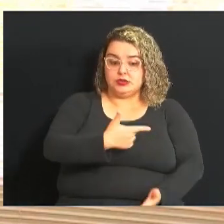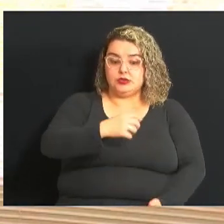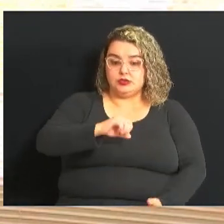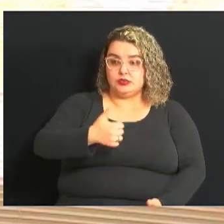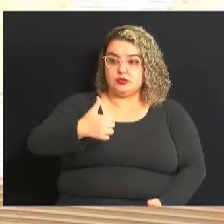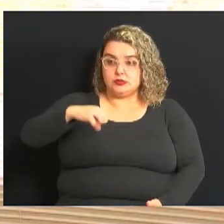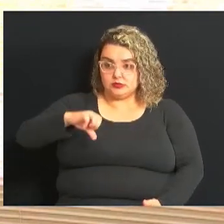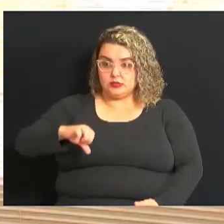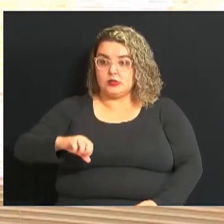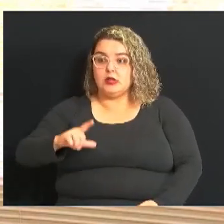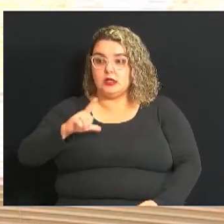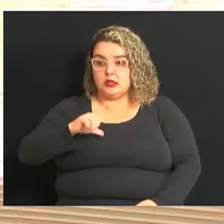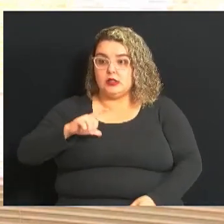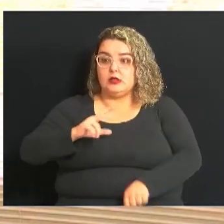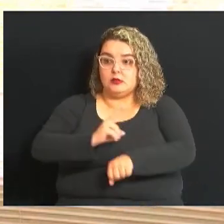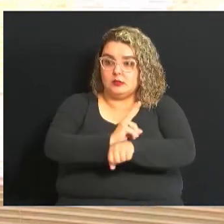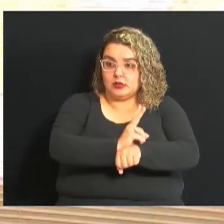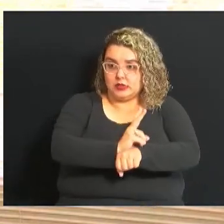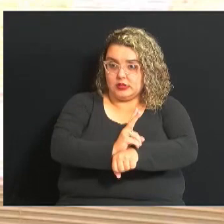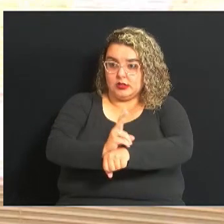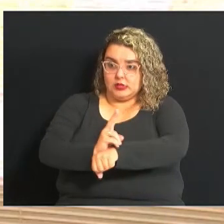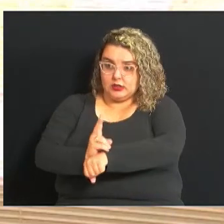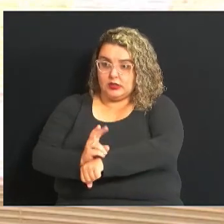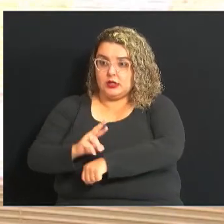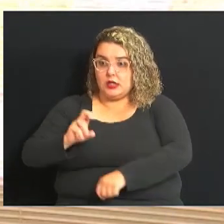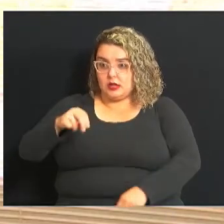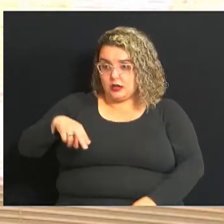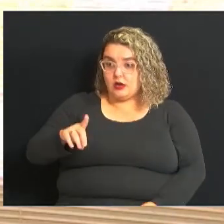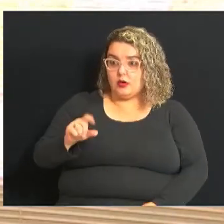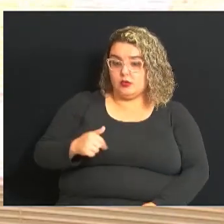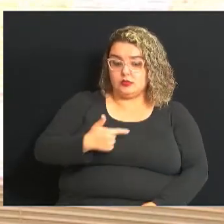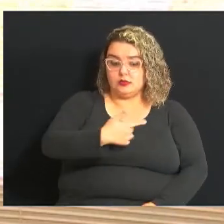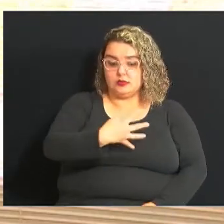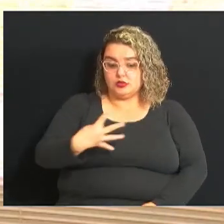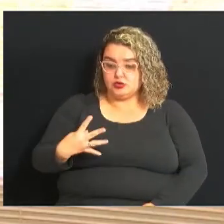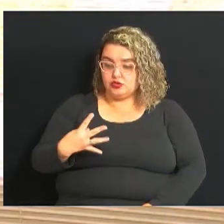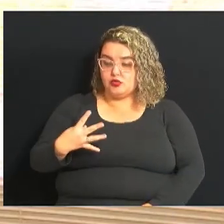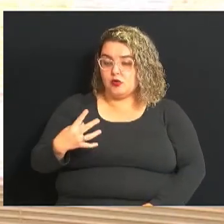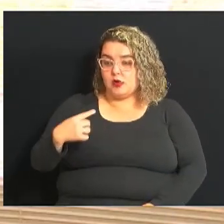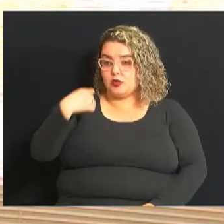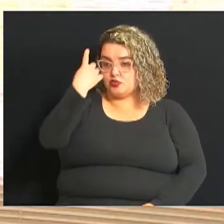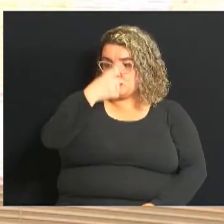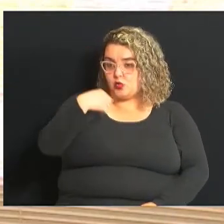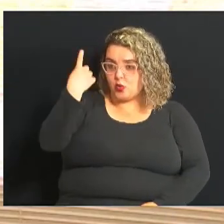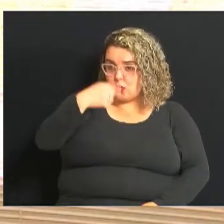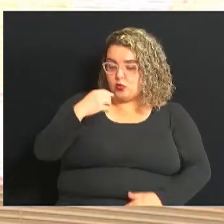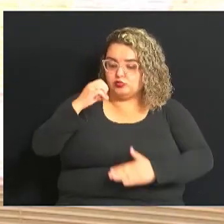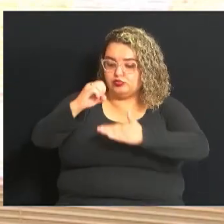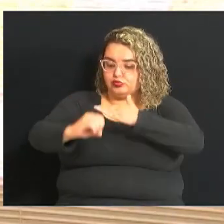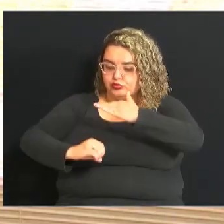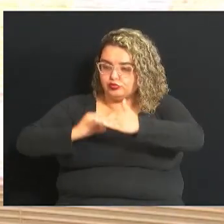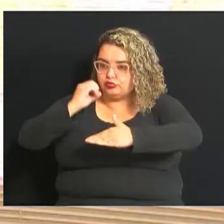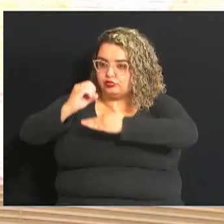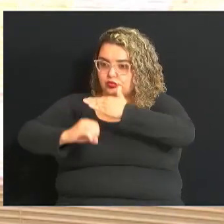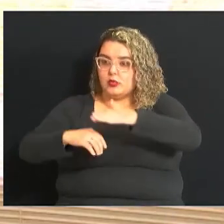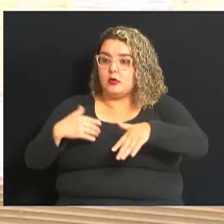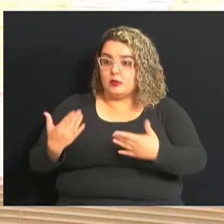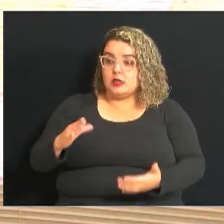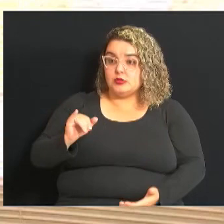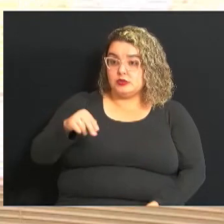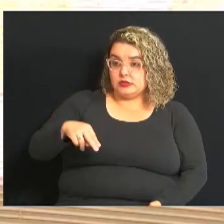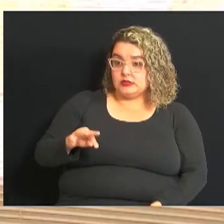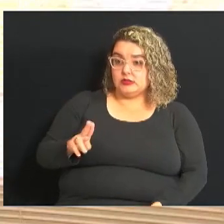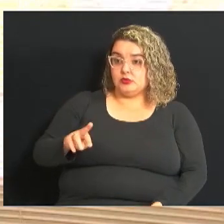segurança bastante atuante, que é a nossa ronda, 24 horas, mas a instalação do cinturão de segurança em